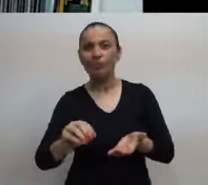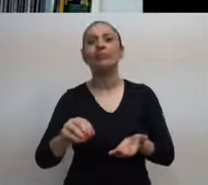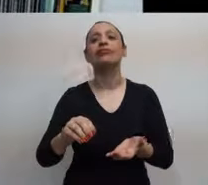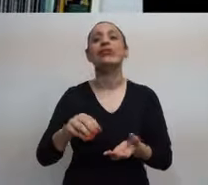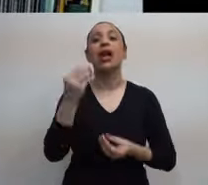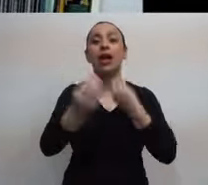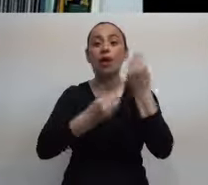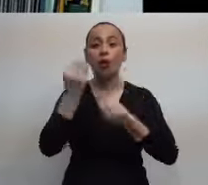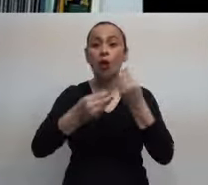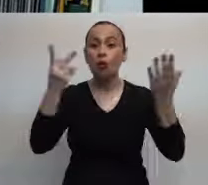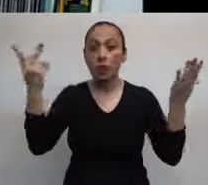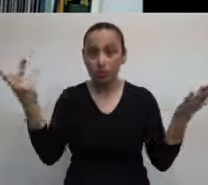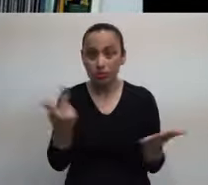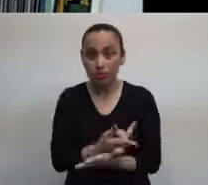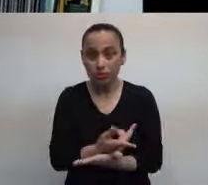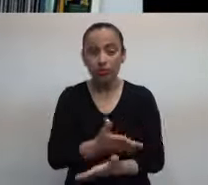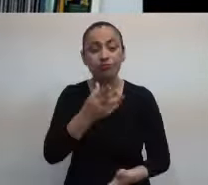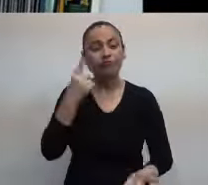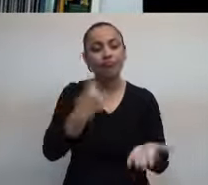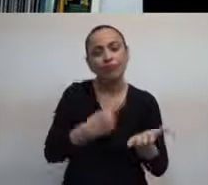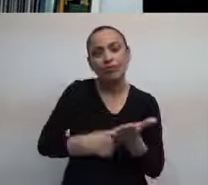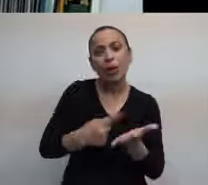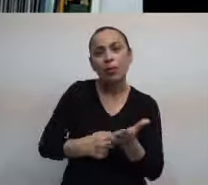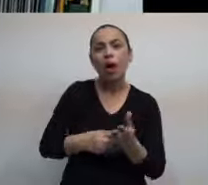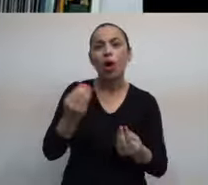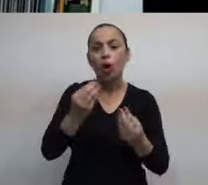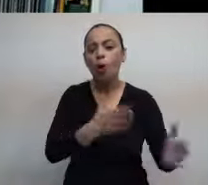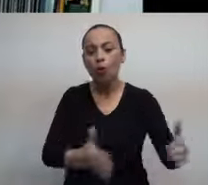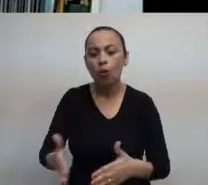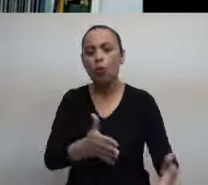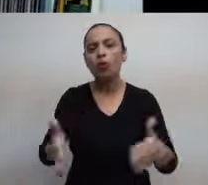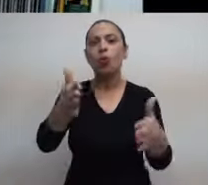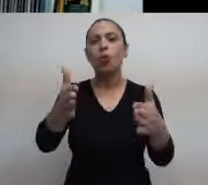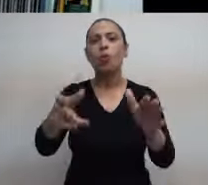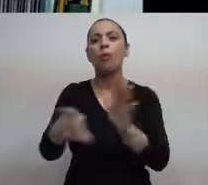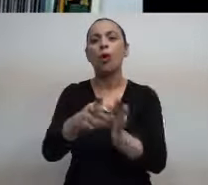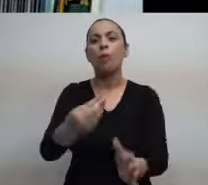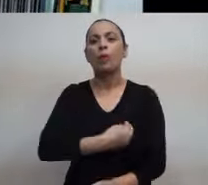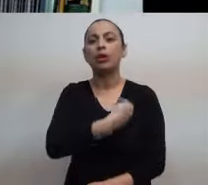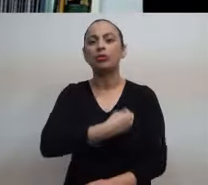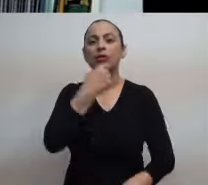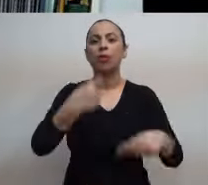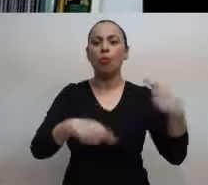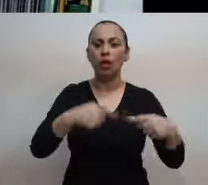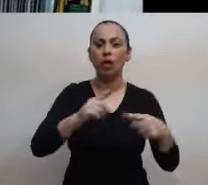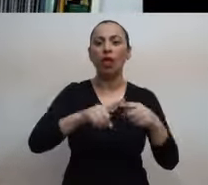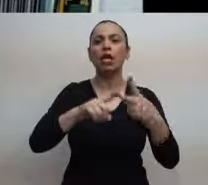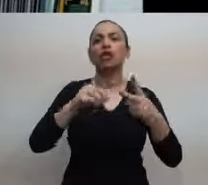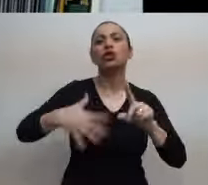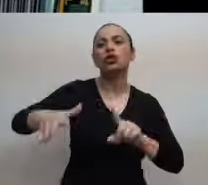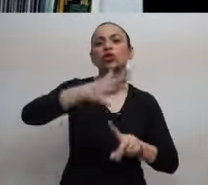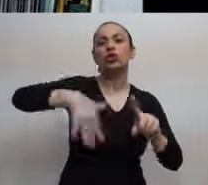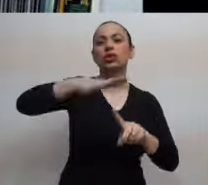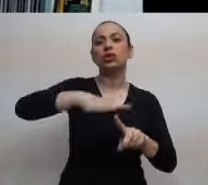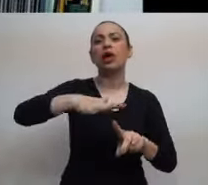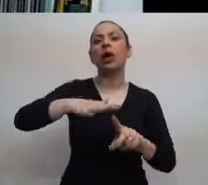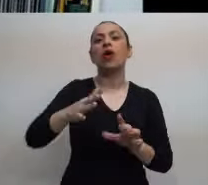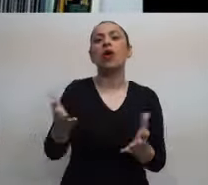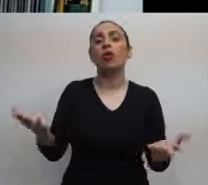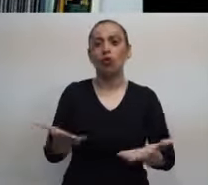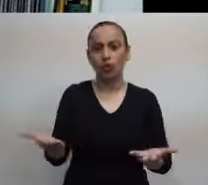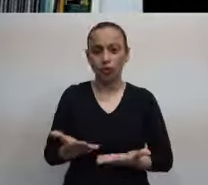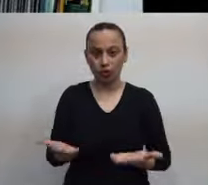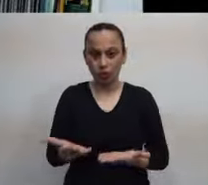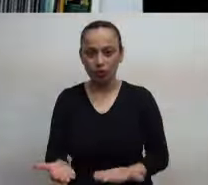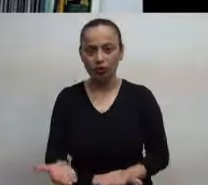e como acabam por delinear e delimitar os rumos da participação política e social nas